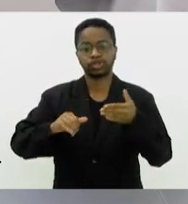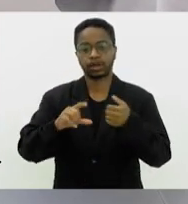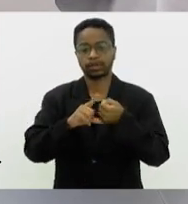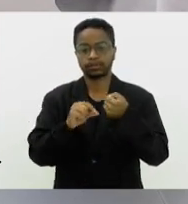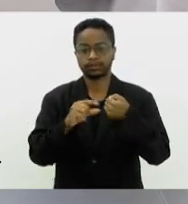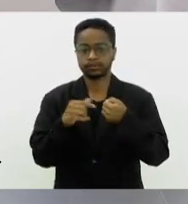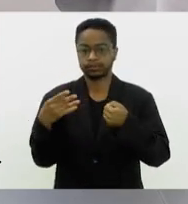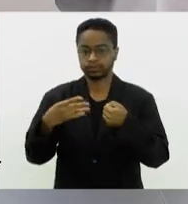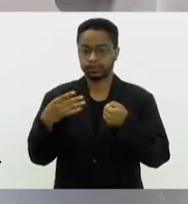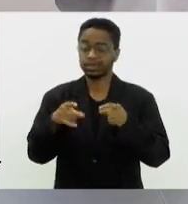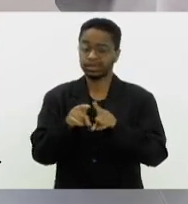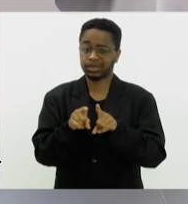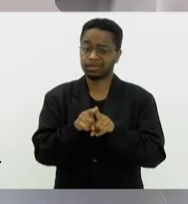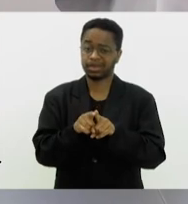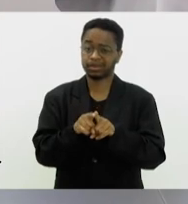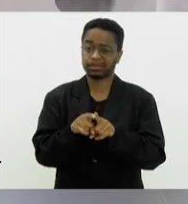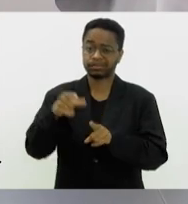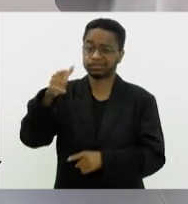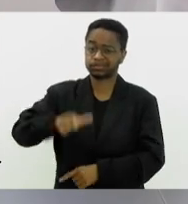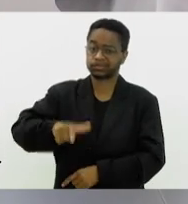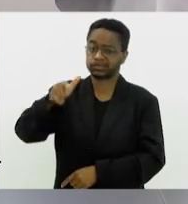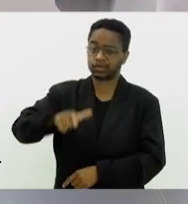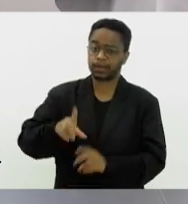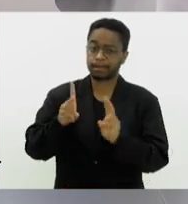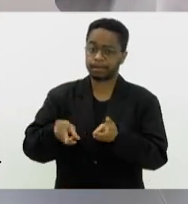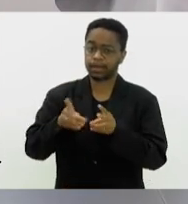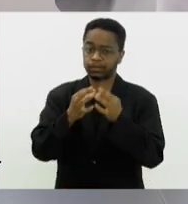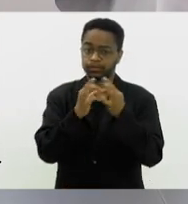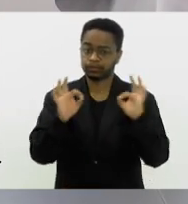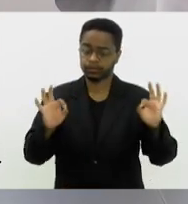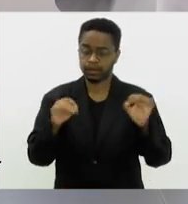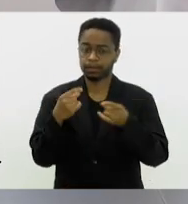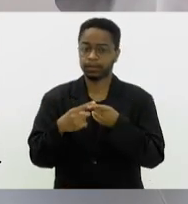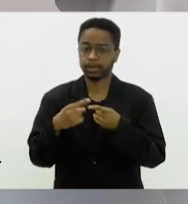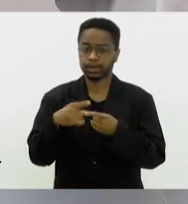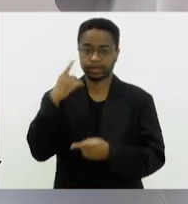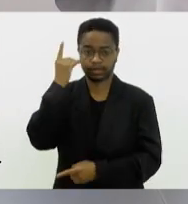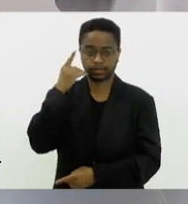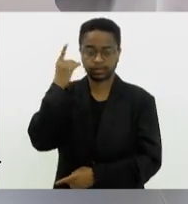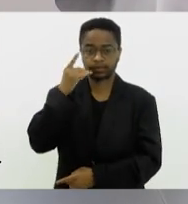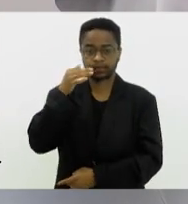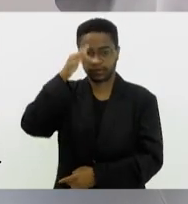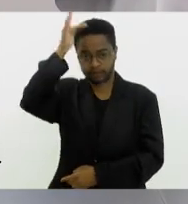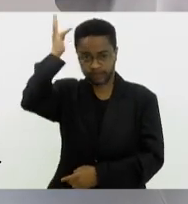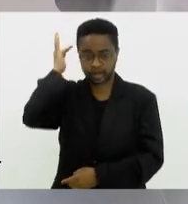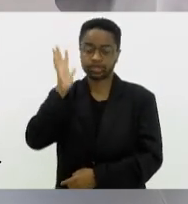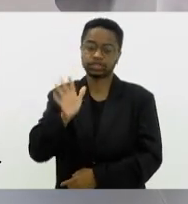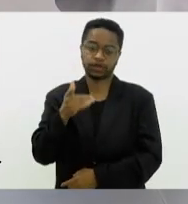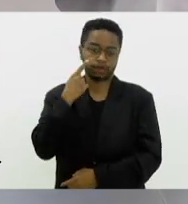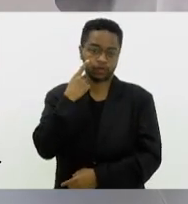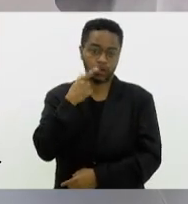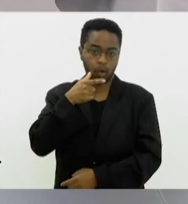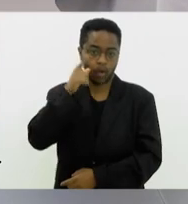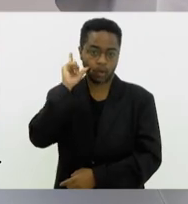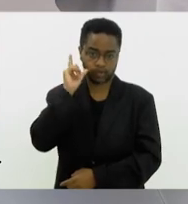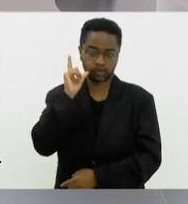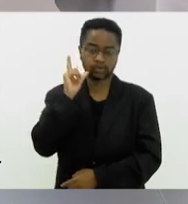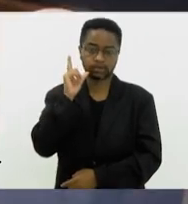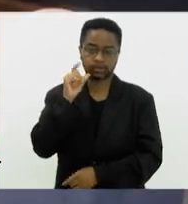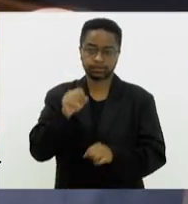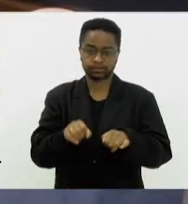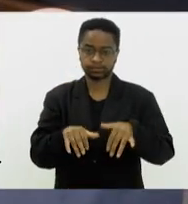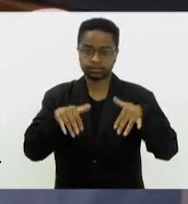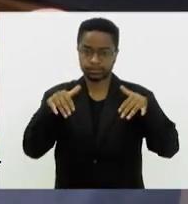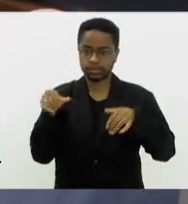até pleonasmo, né, presidente? Porque o deputado Fred Pacheco, como foi verificado antes em plenário, ele